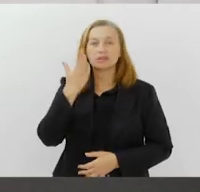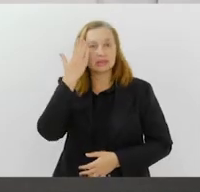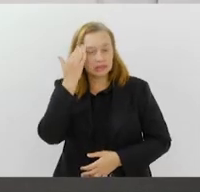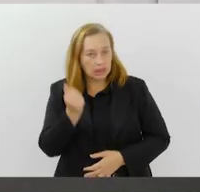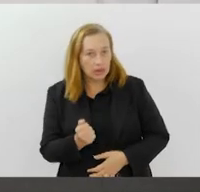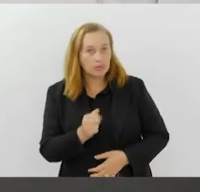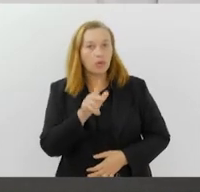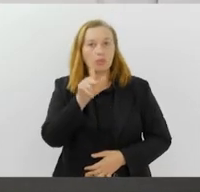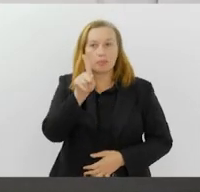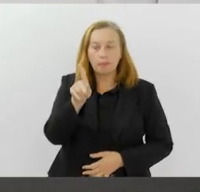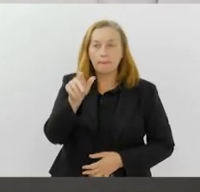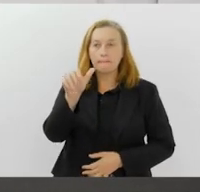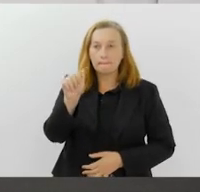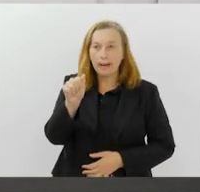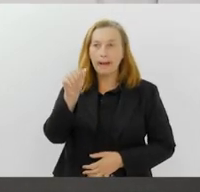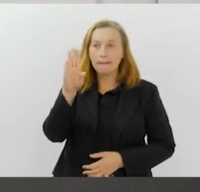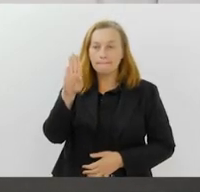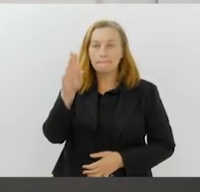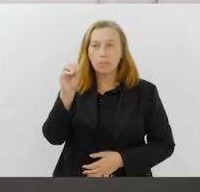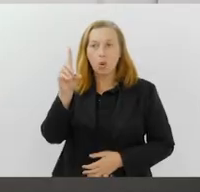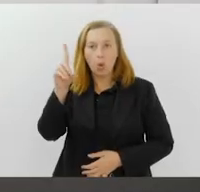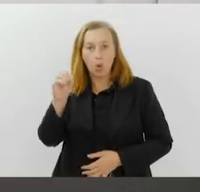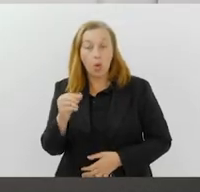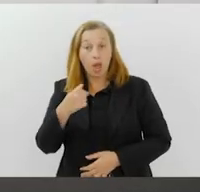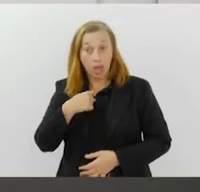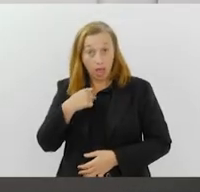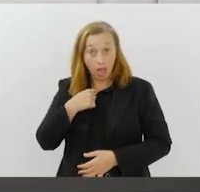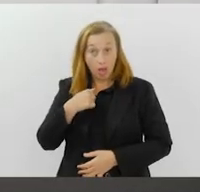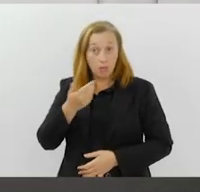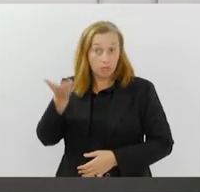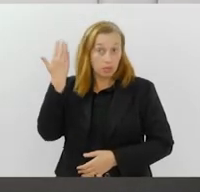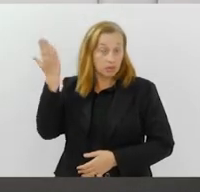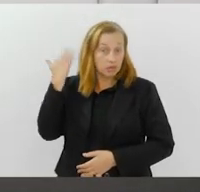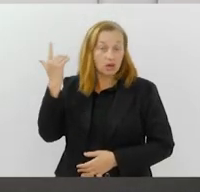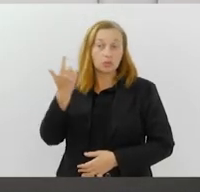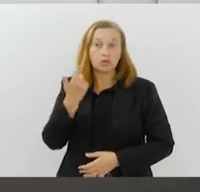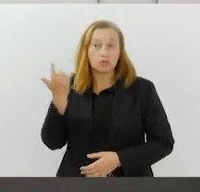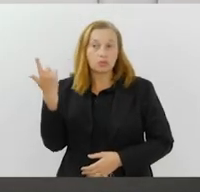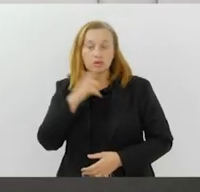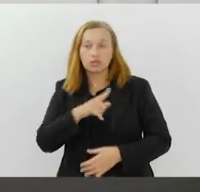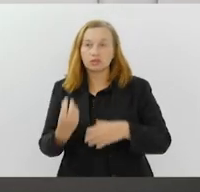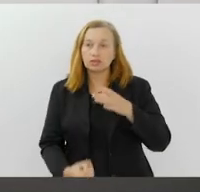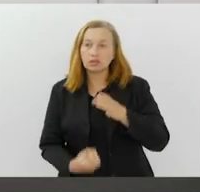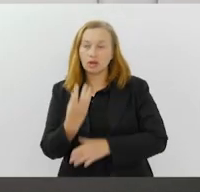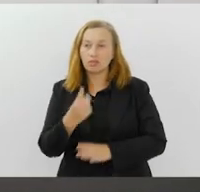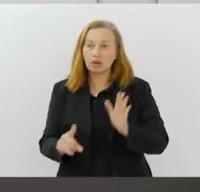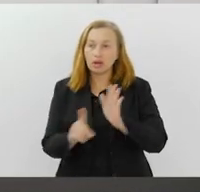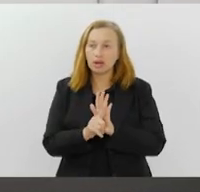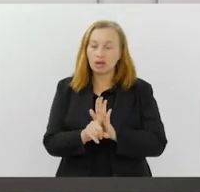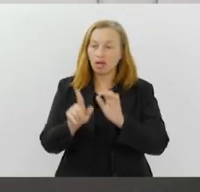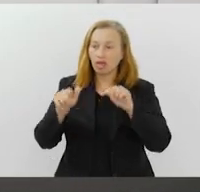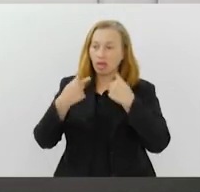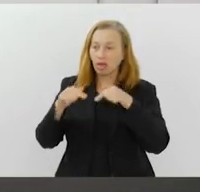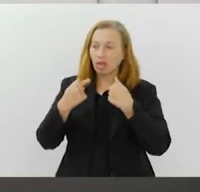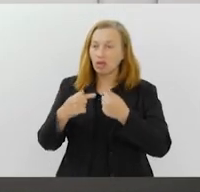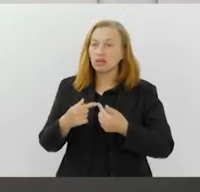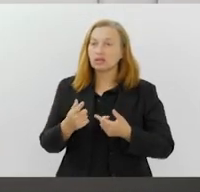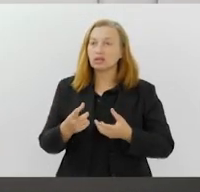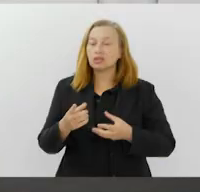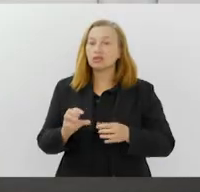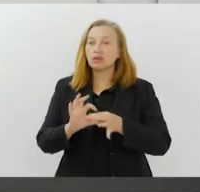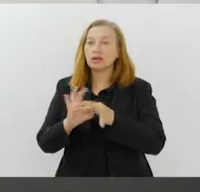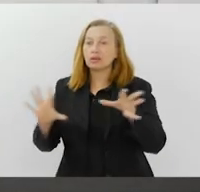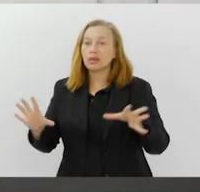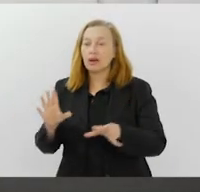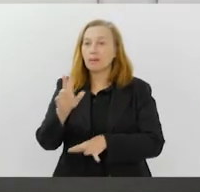Pablo sabe isso mas eu e o Molon ano passado a gente conseguiu fazer uma lei depois foi questionada dando autonomia pra perícia